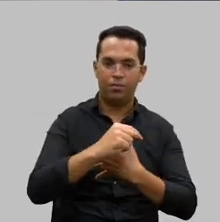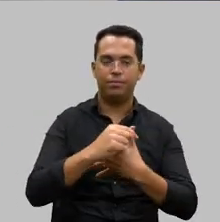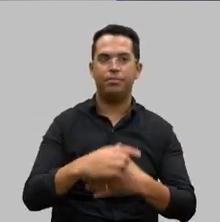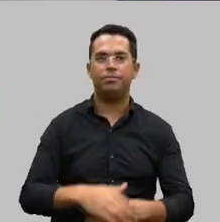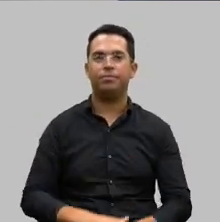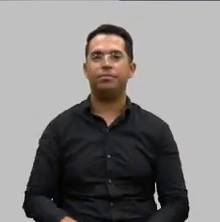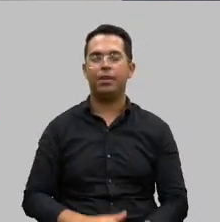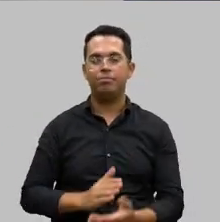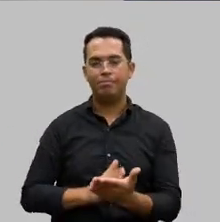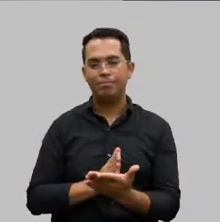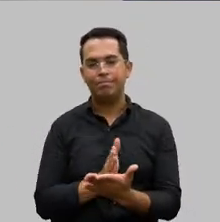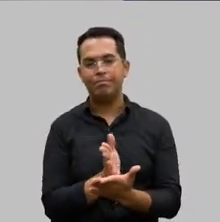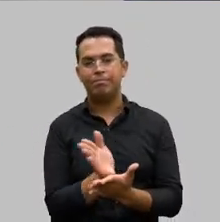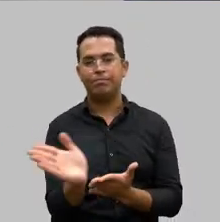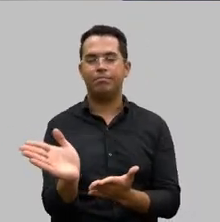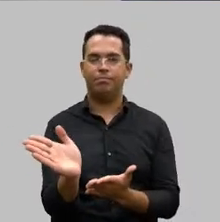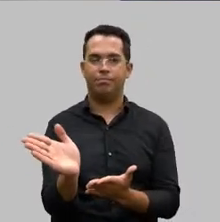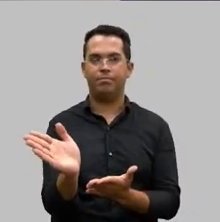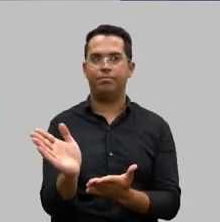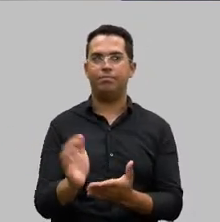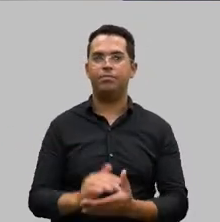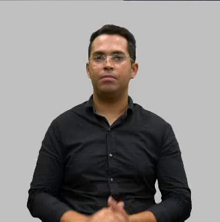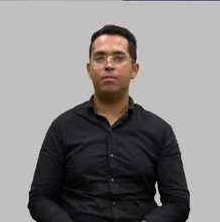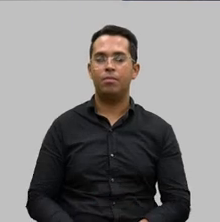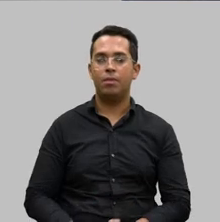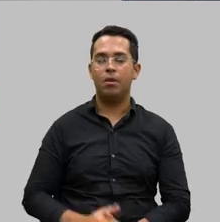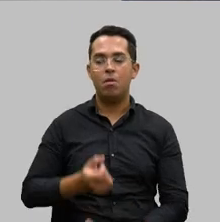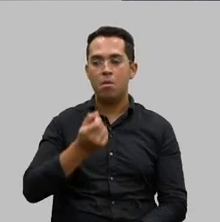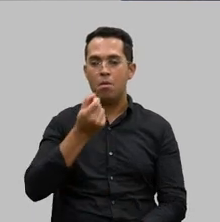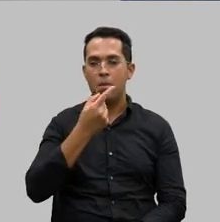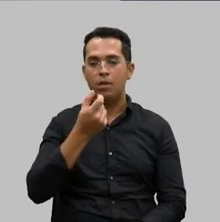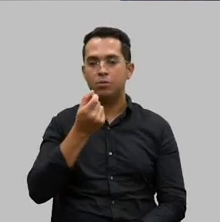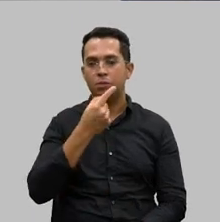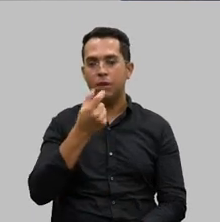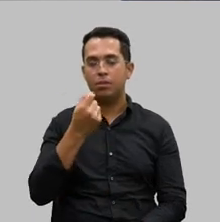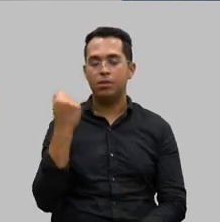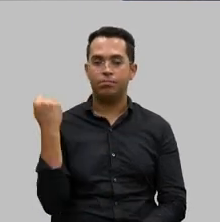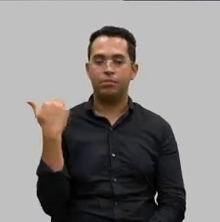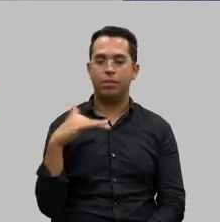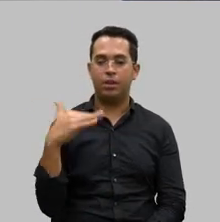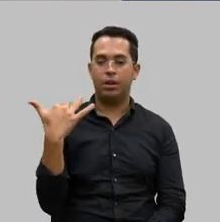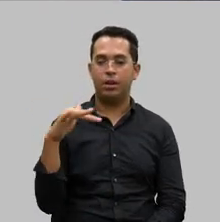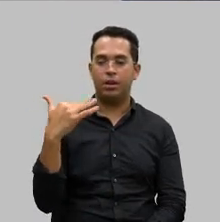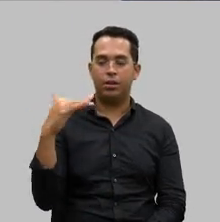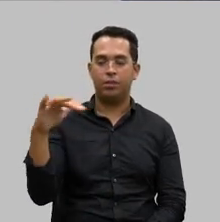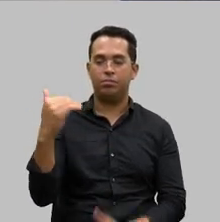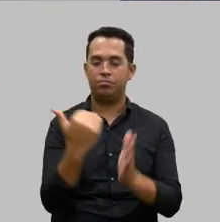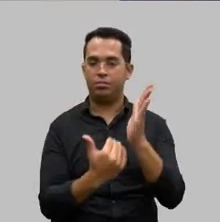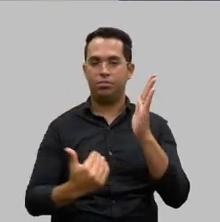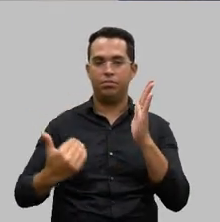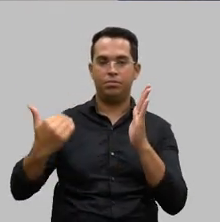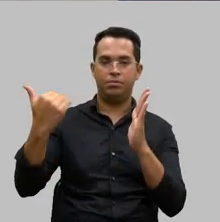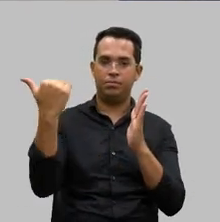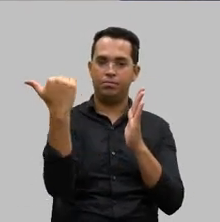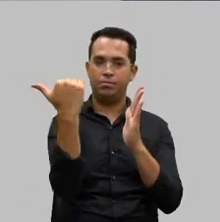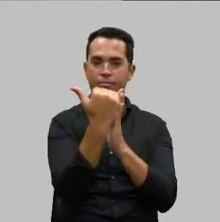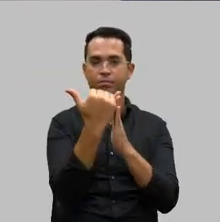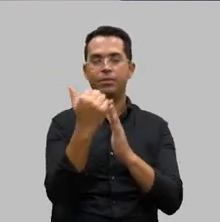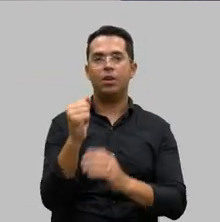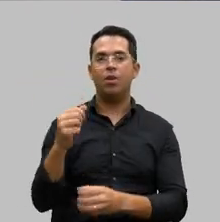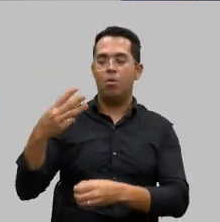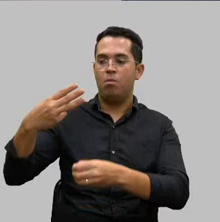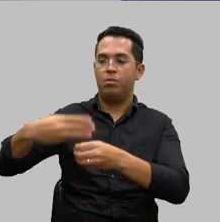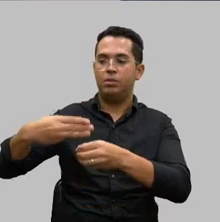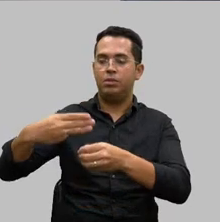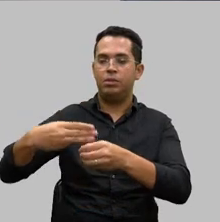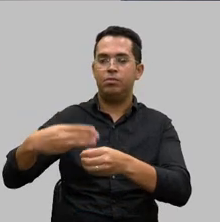e por ser medicamento de média alta o município que não tem média alta complexidade ele fica inviável